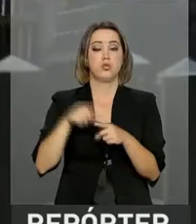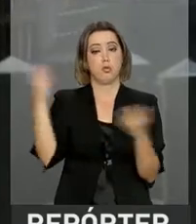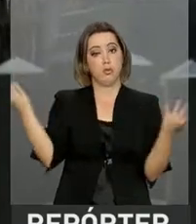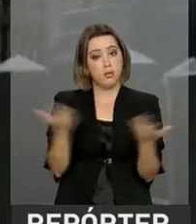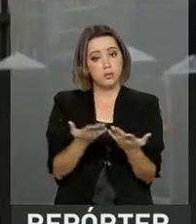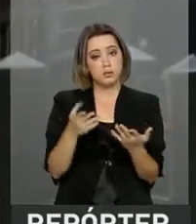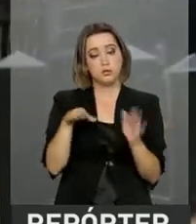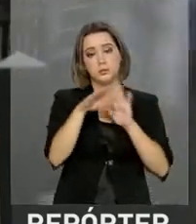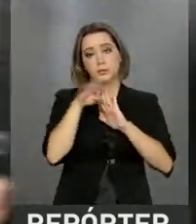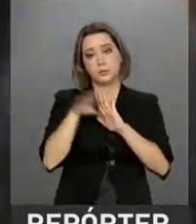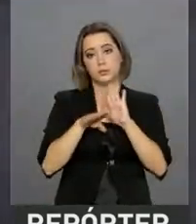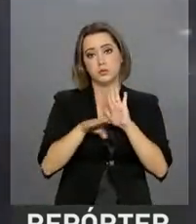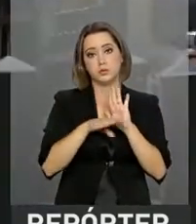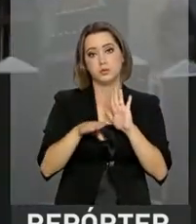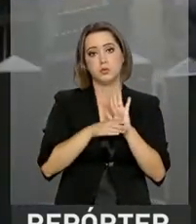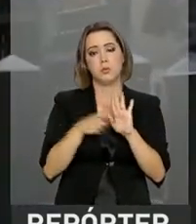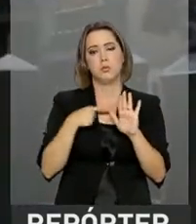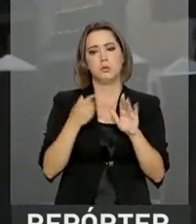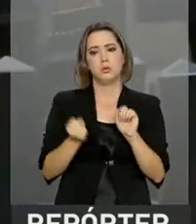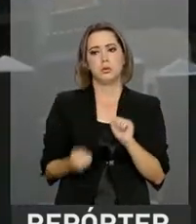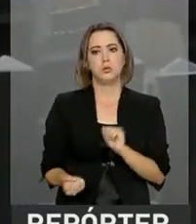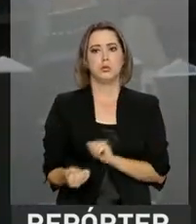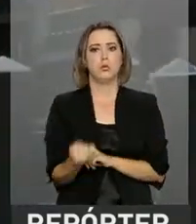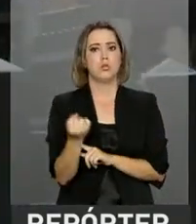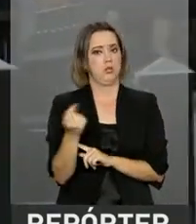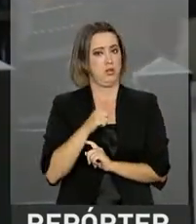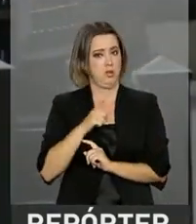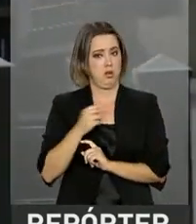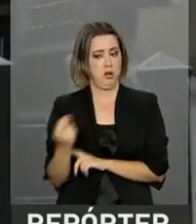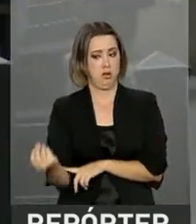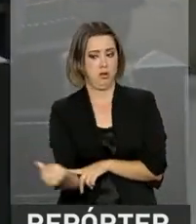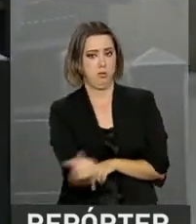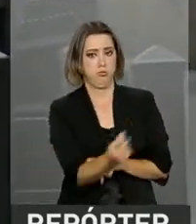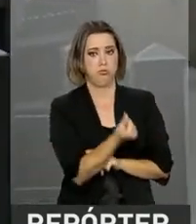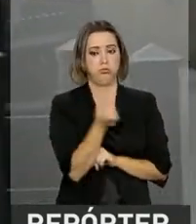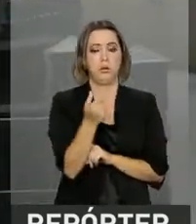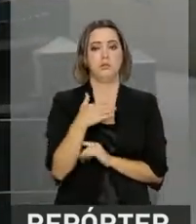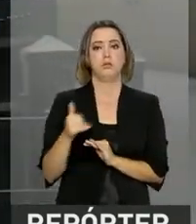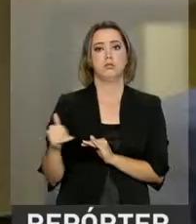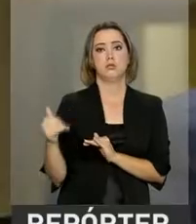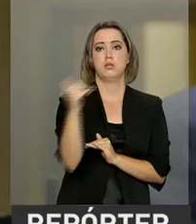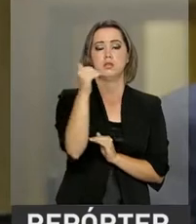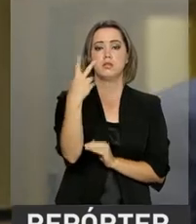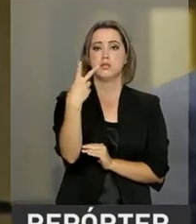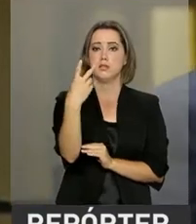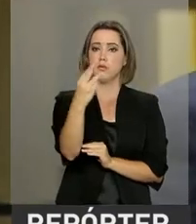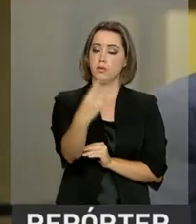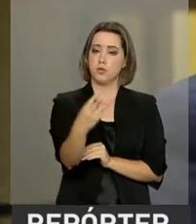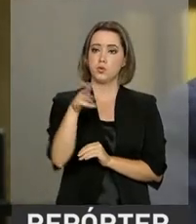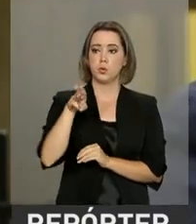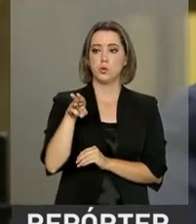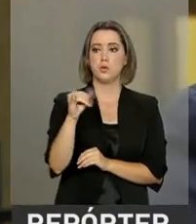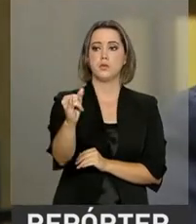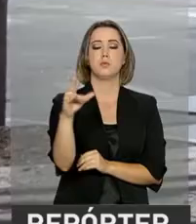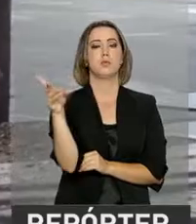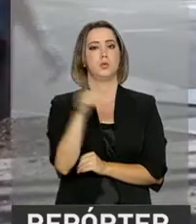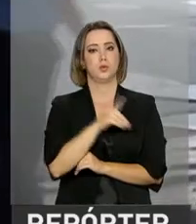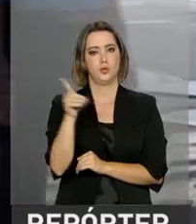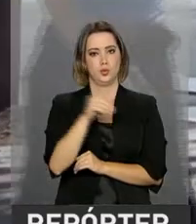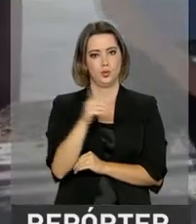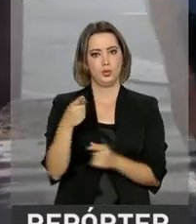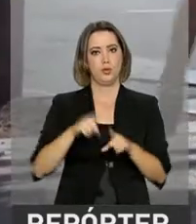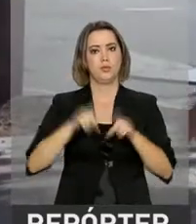o programa conta com um fundo que cresceu 23 bilhões de dólares em 2015. Mas a partir de 2034,